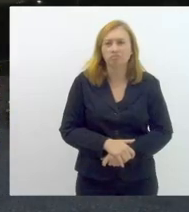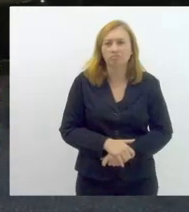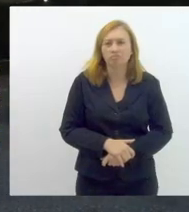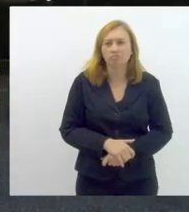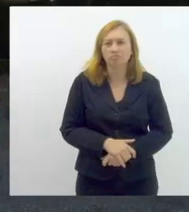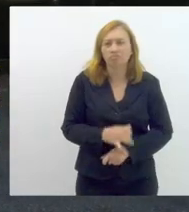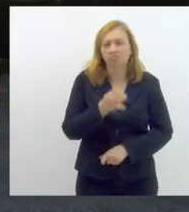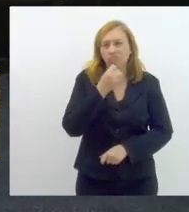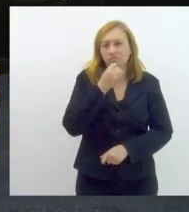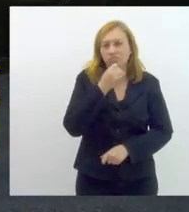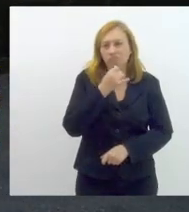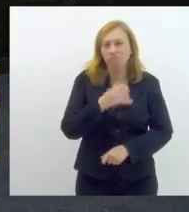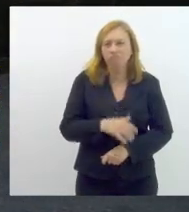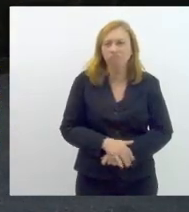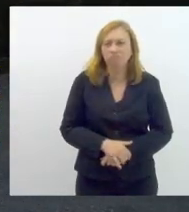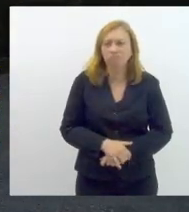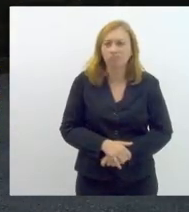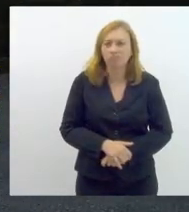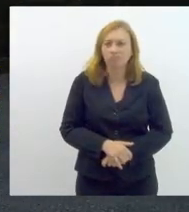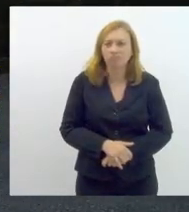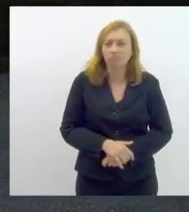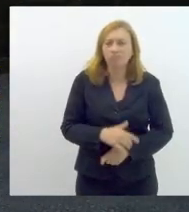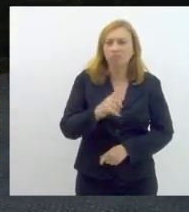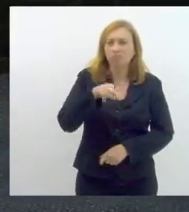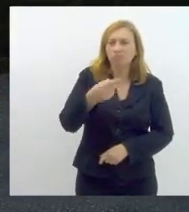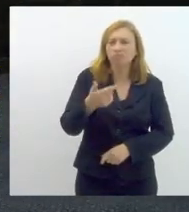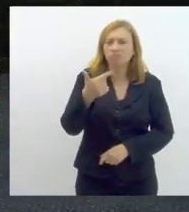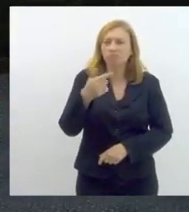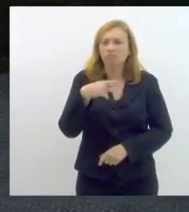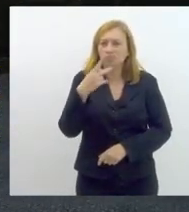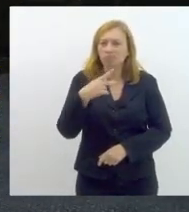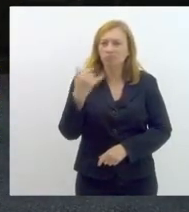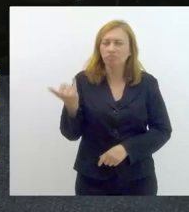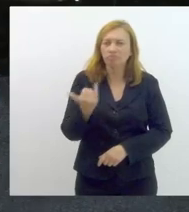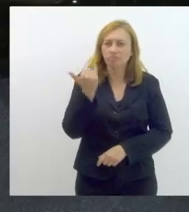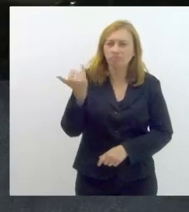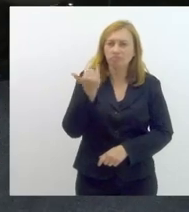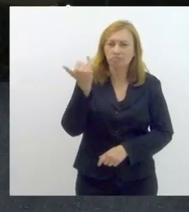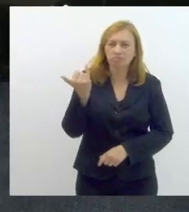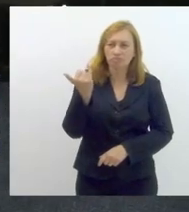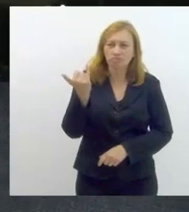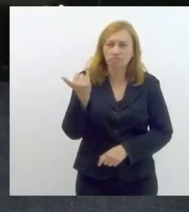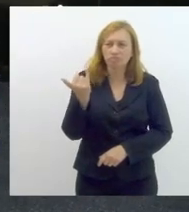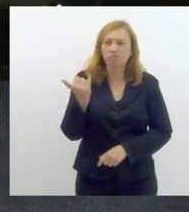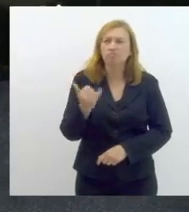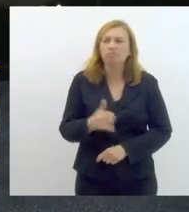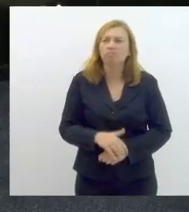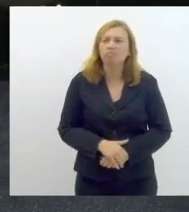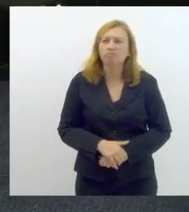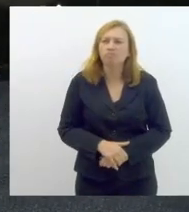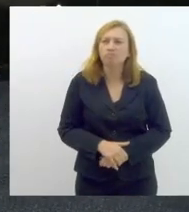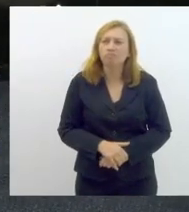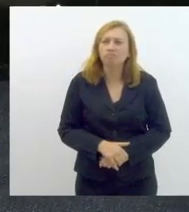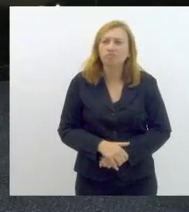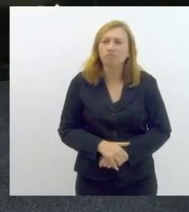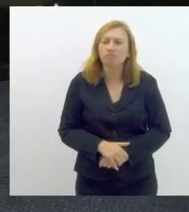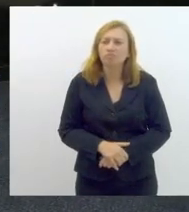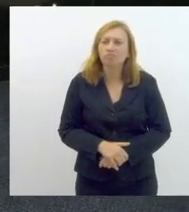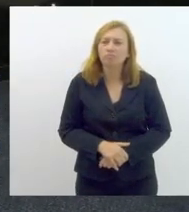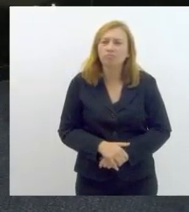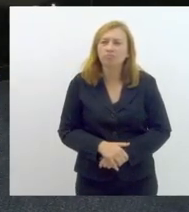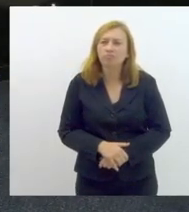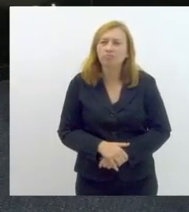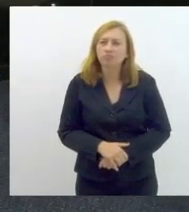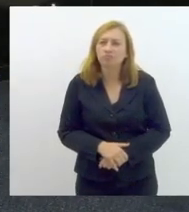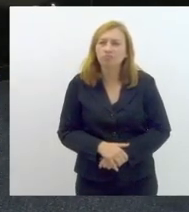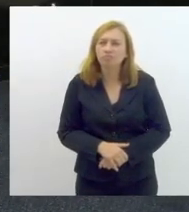tanto. Outra fala que eu falei, que é muito importante levar embora para casa. Nós não